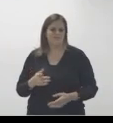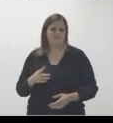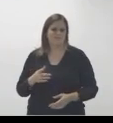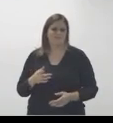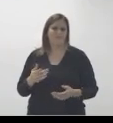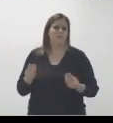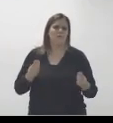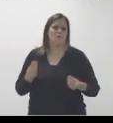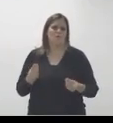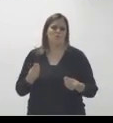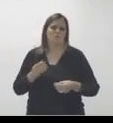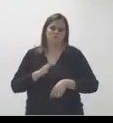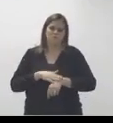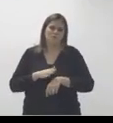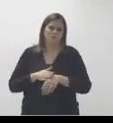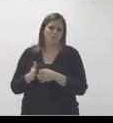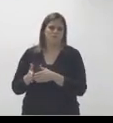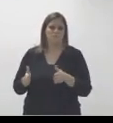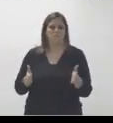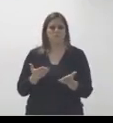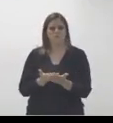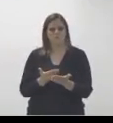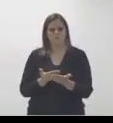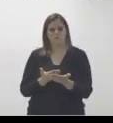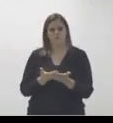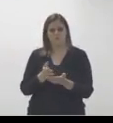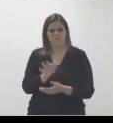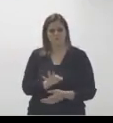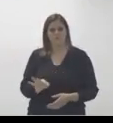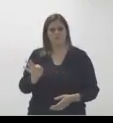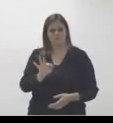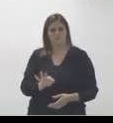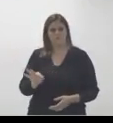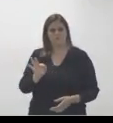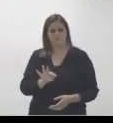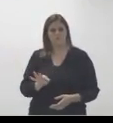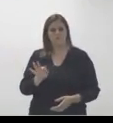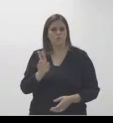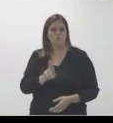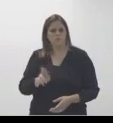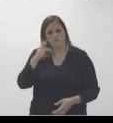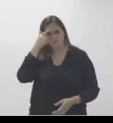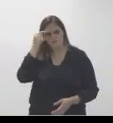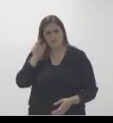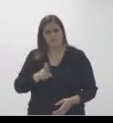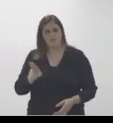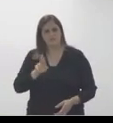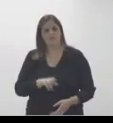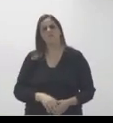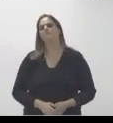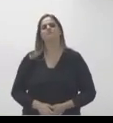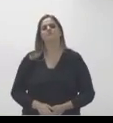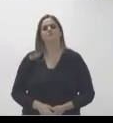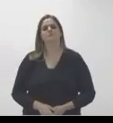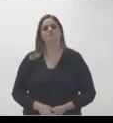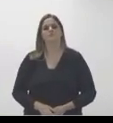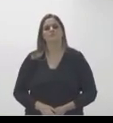entender respeitar e contribuir para que a gente possa transformar esse imaginário social